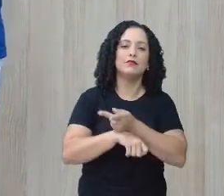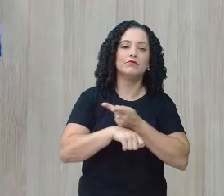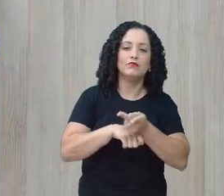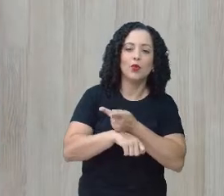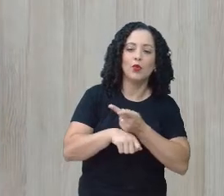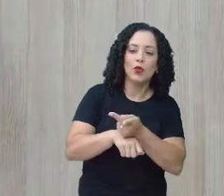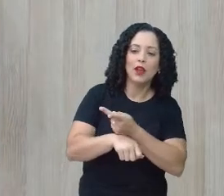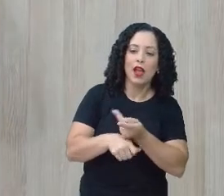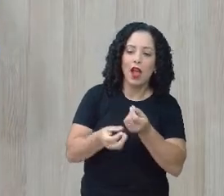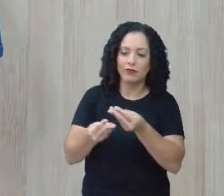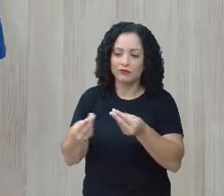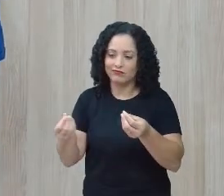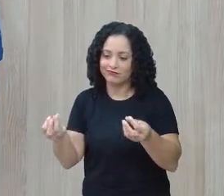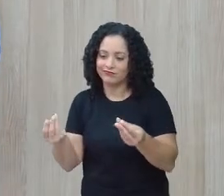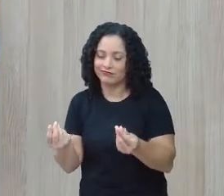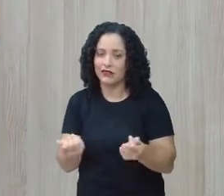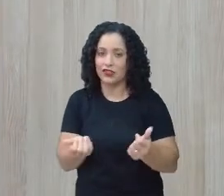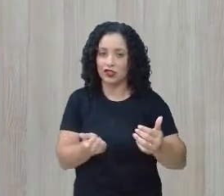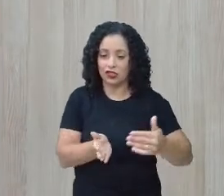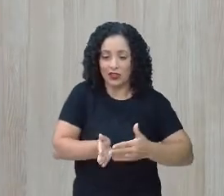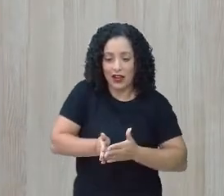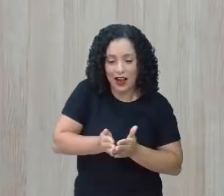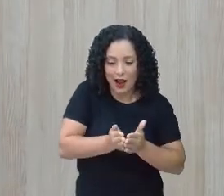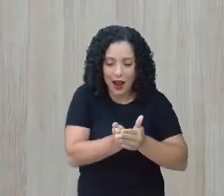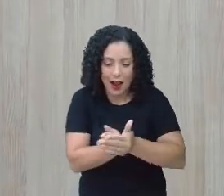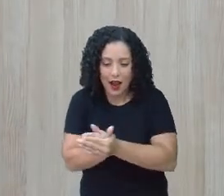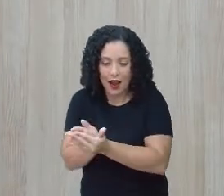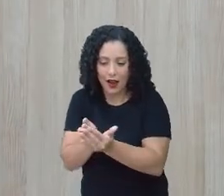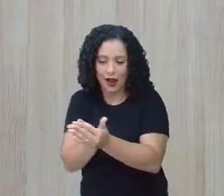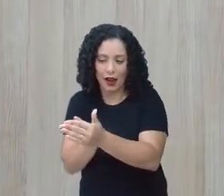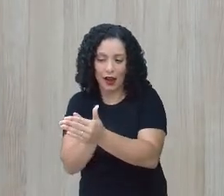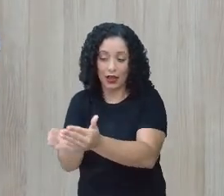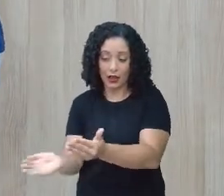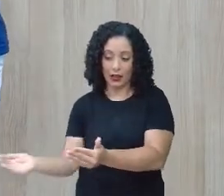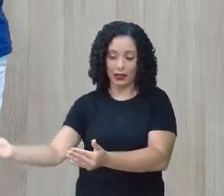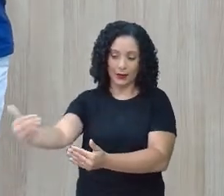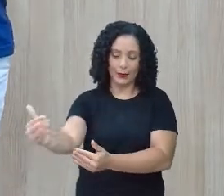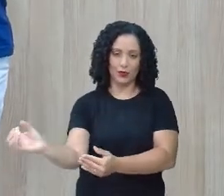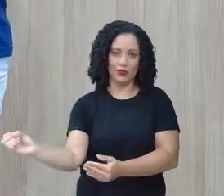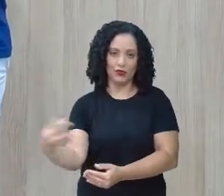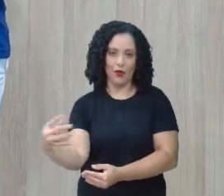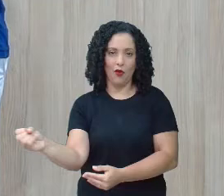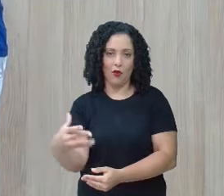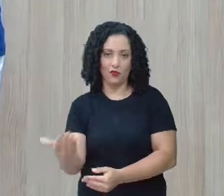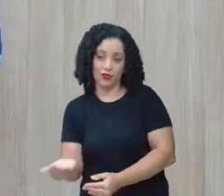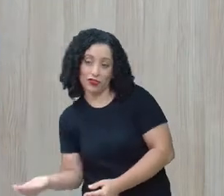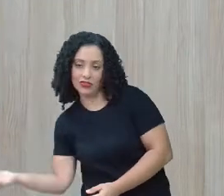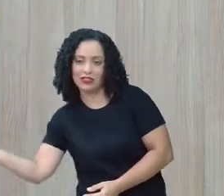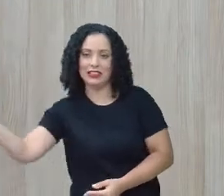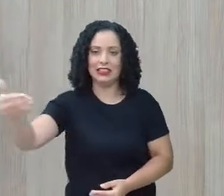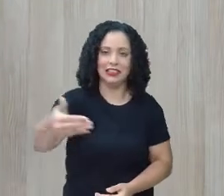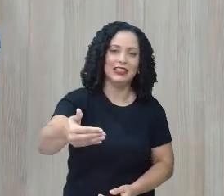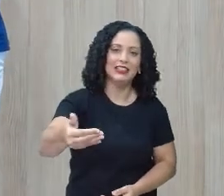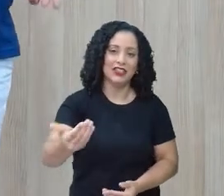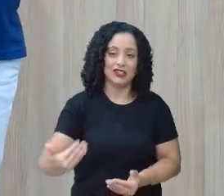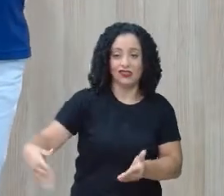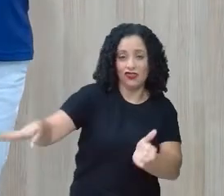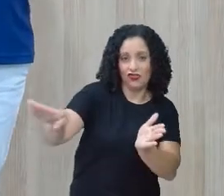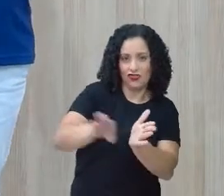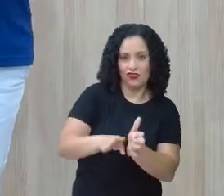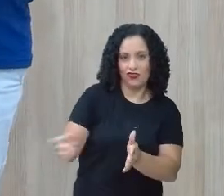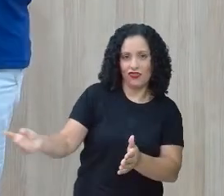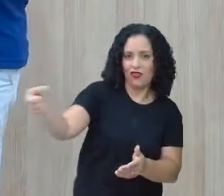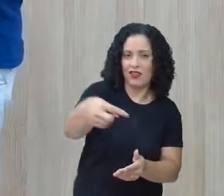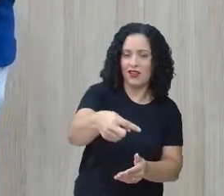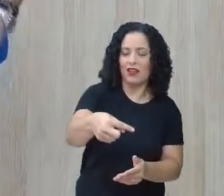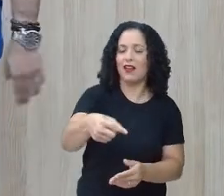dessas novas rotas, né, e de novos territórios, né, que eles pudessem utilizar para explorar, né, e gerar riqueza